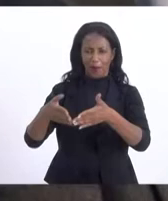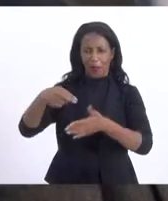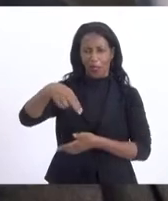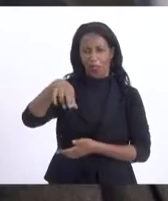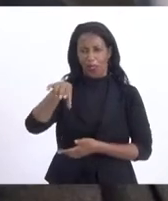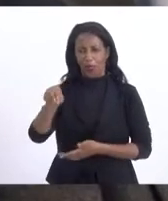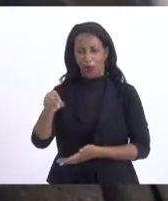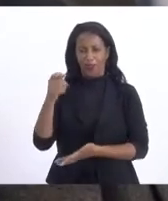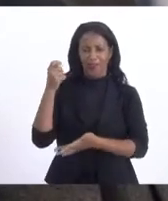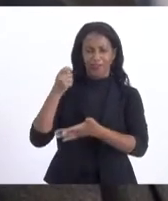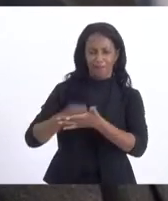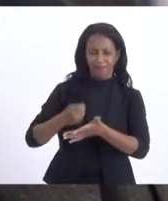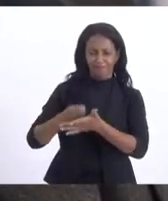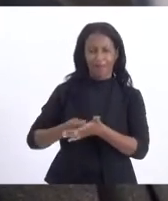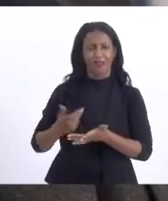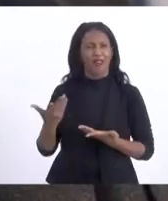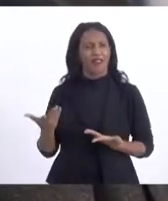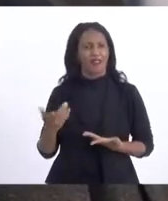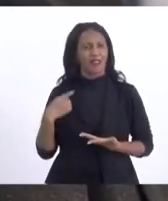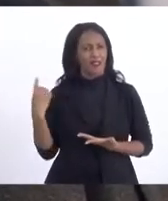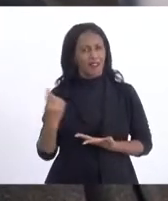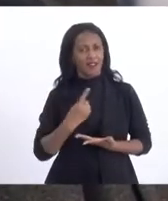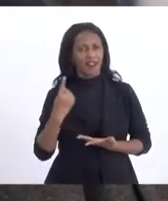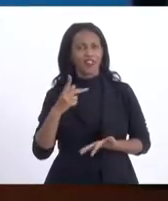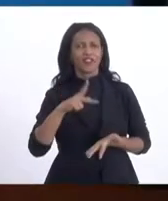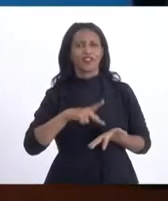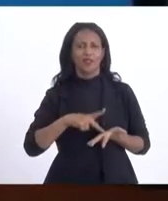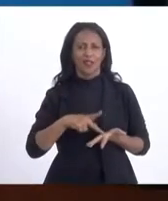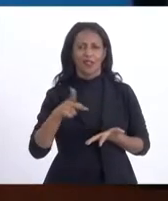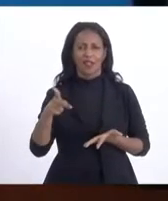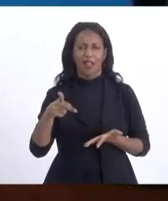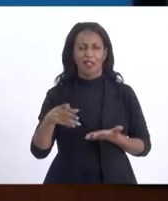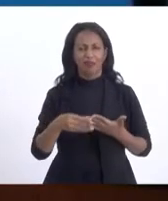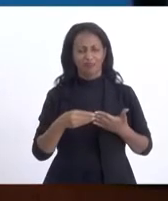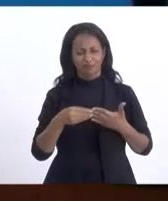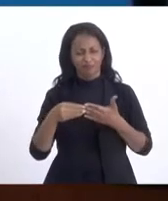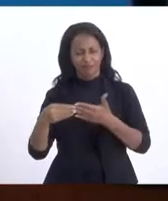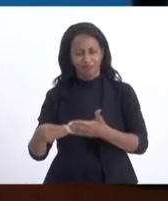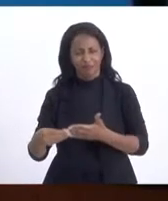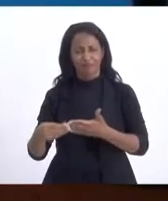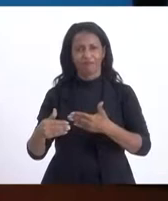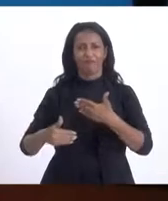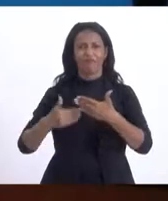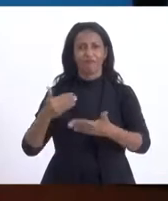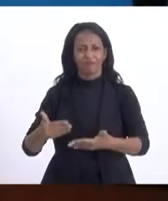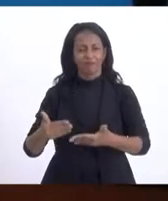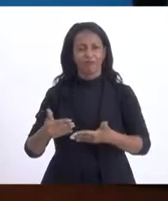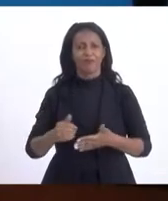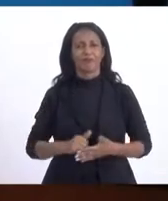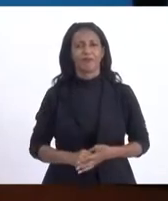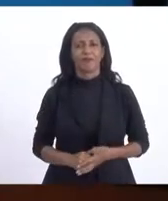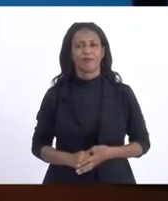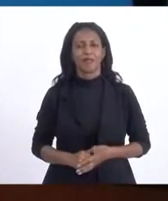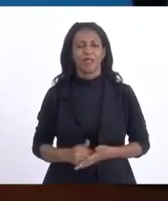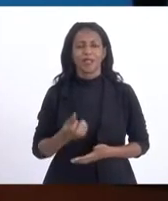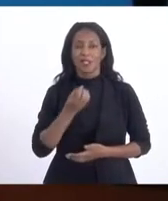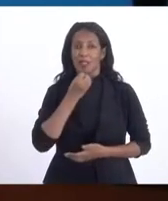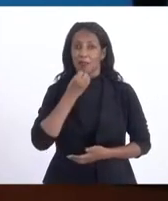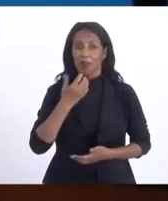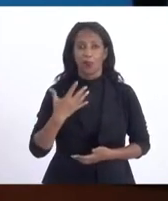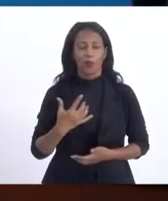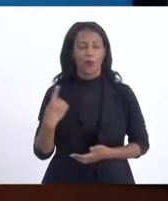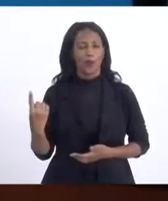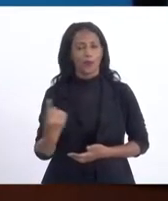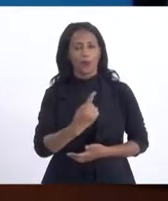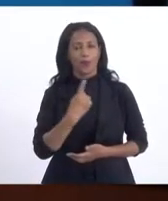a nossa missão, esse é o nosso dever, e, de verdade, você tem levado isso a cabo e tem levado isso a efeito. Isso é muito bom para